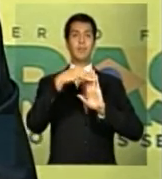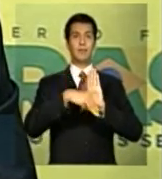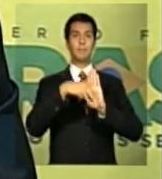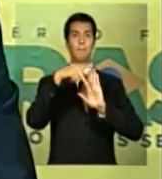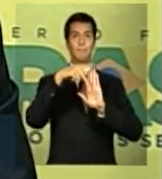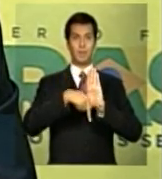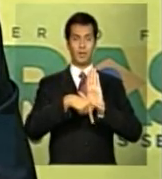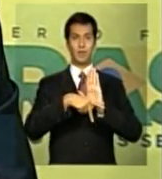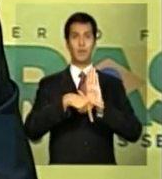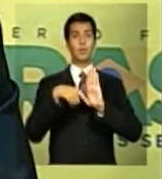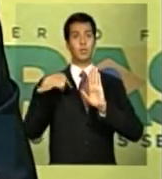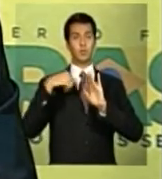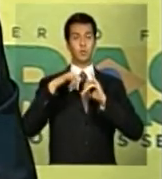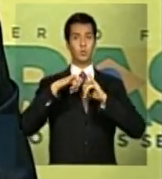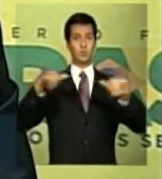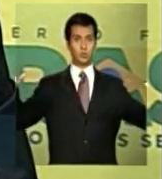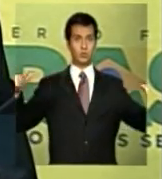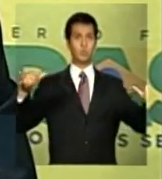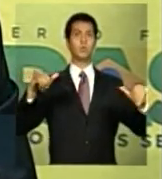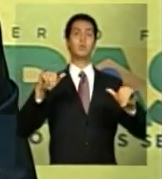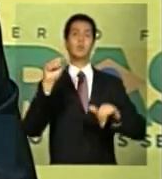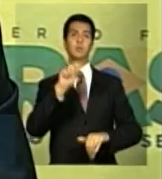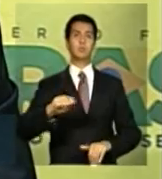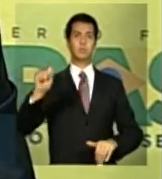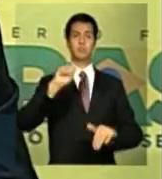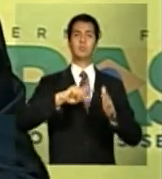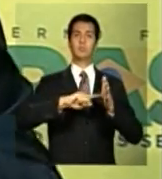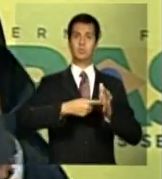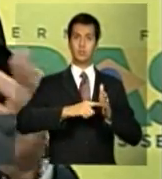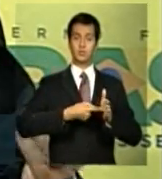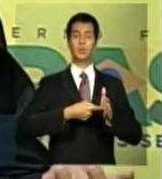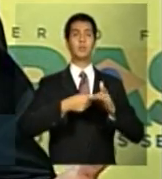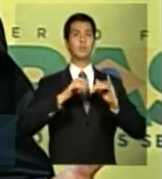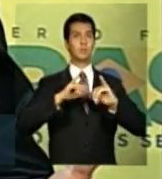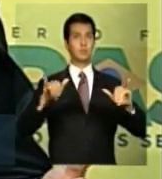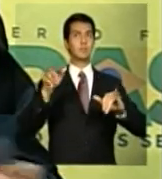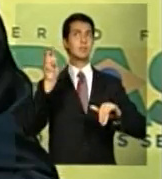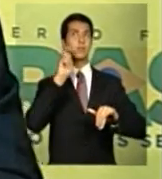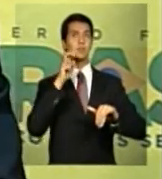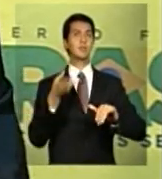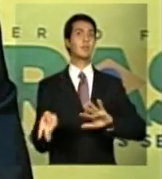às entidades na quinta-feira da semana retrasada,